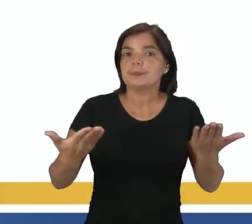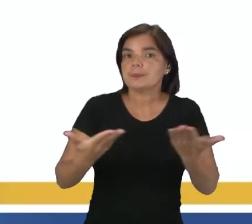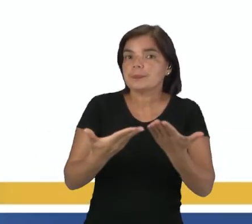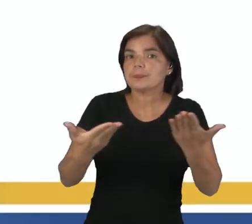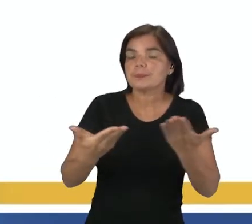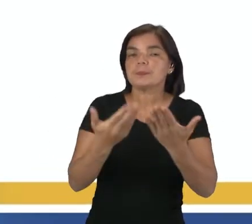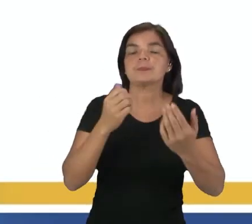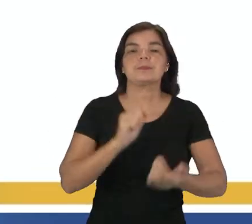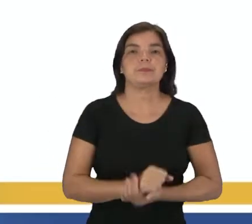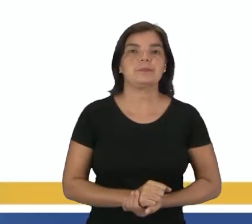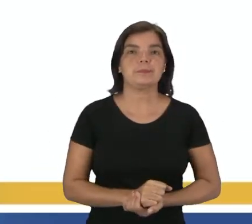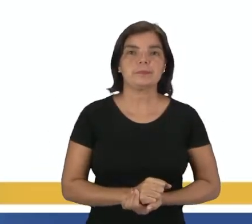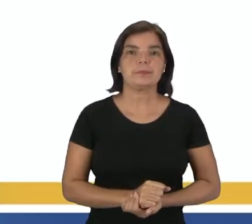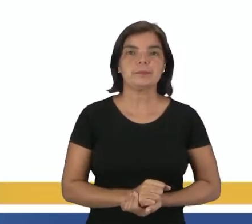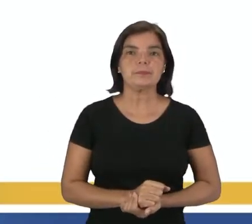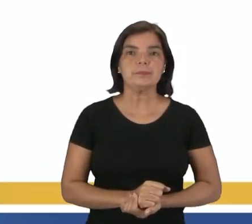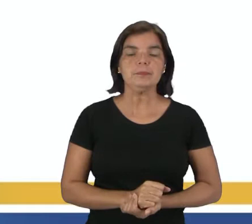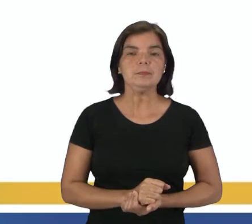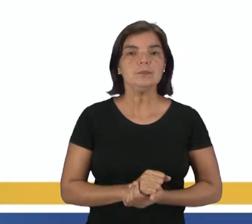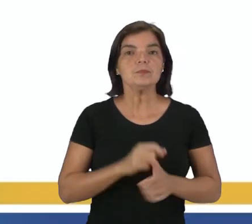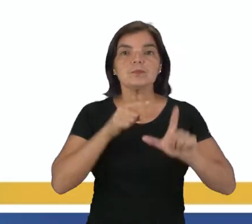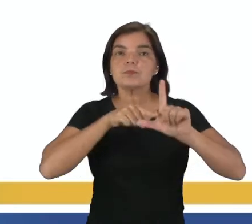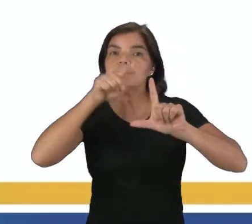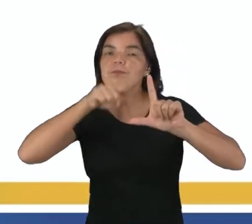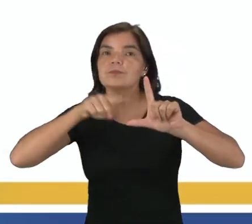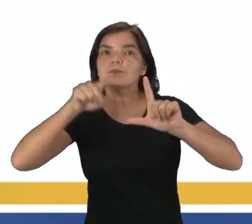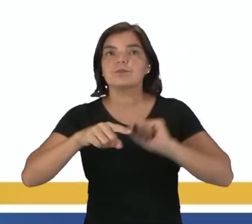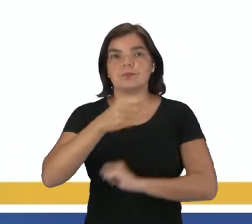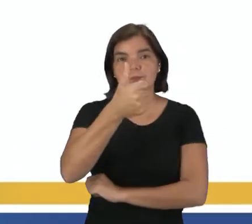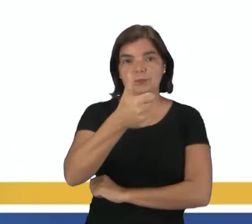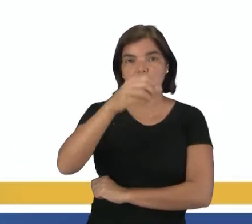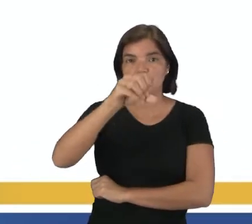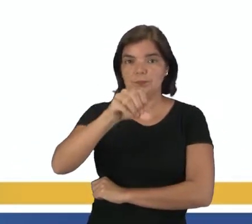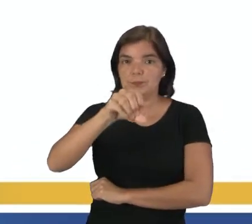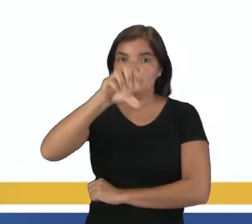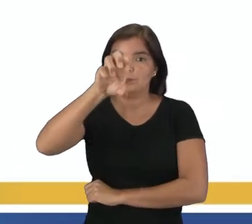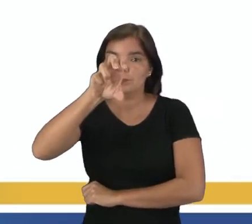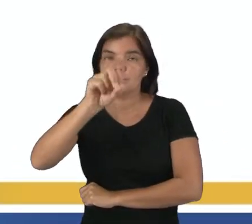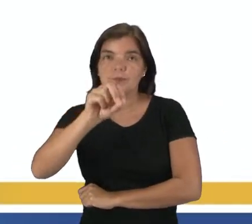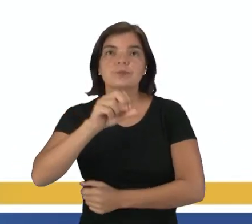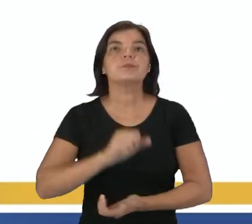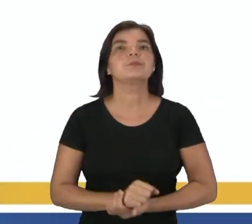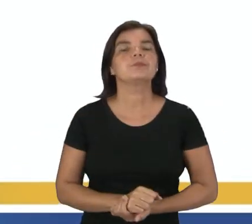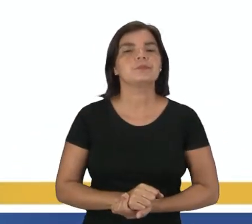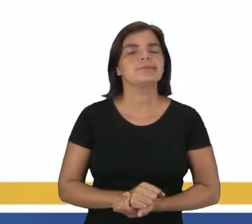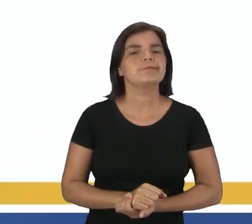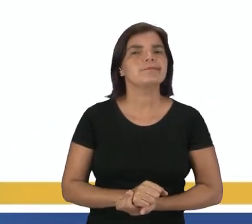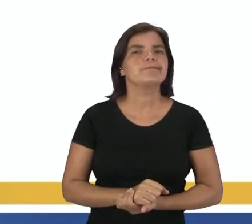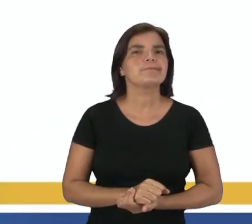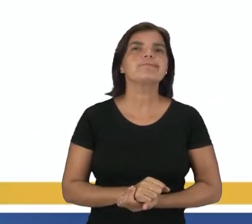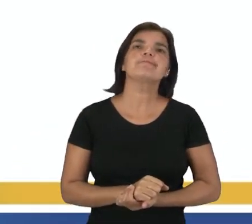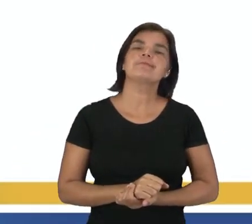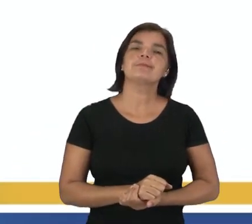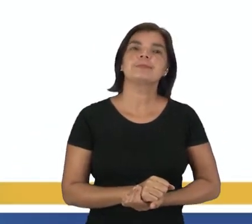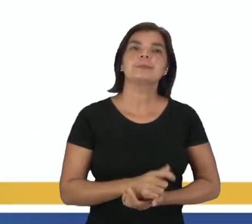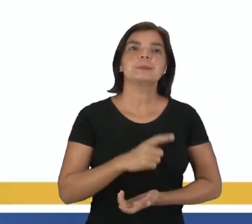aí nessa nossa estatística. Em 1950, nossa barra aí